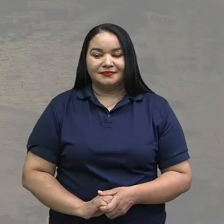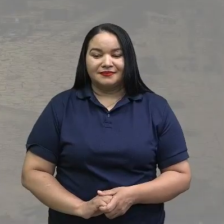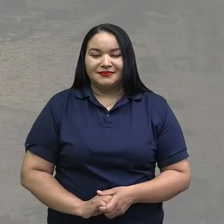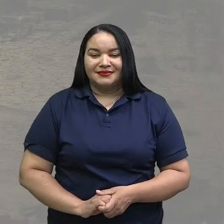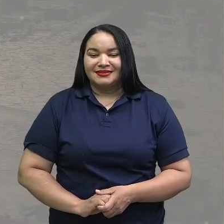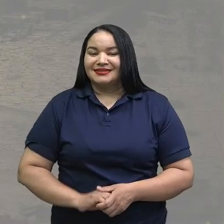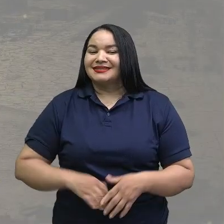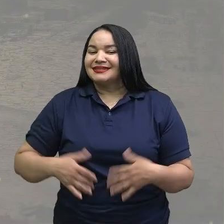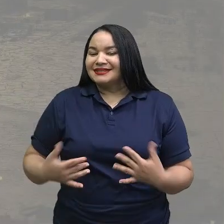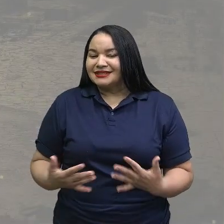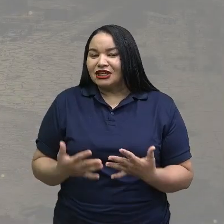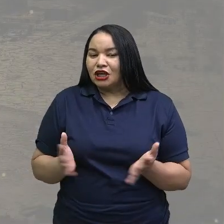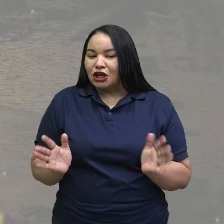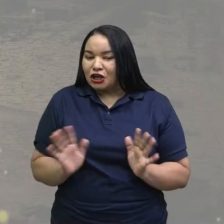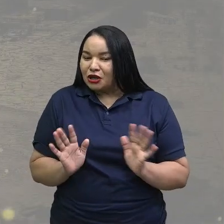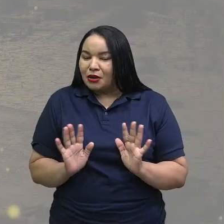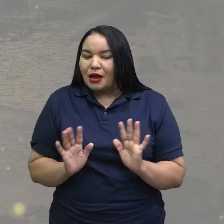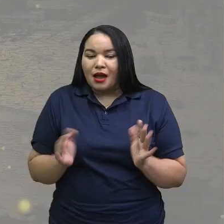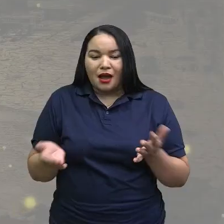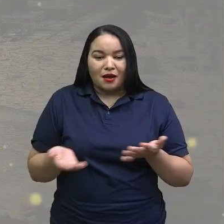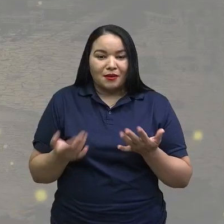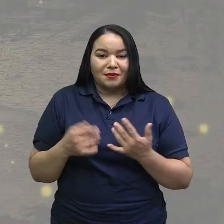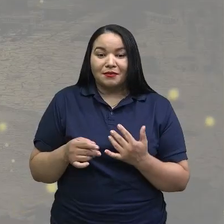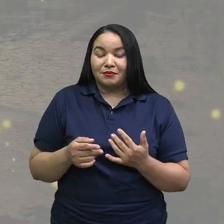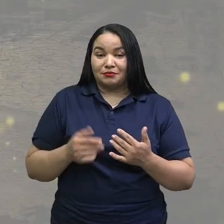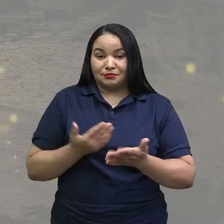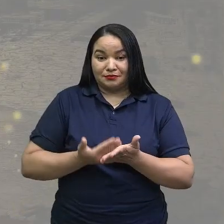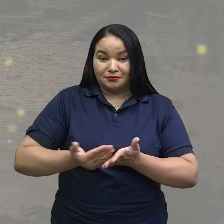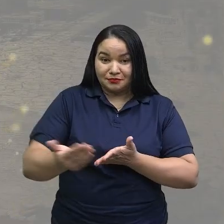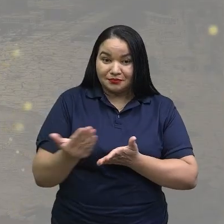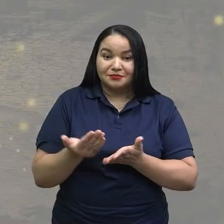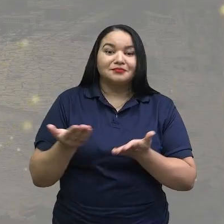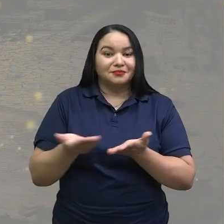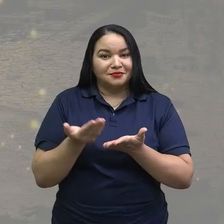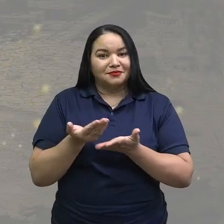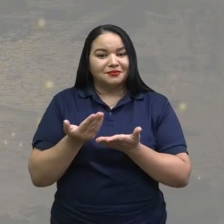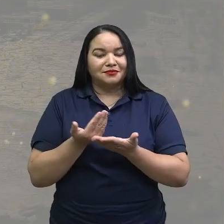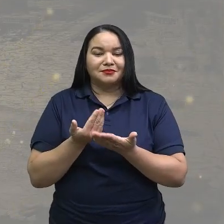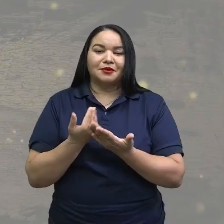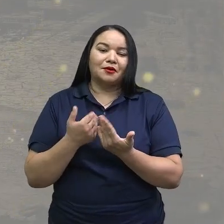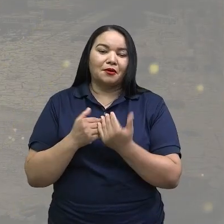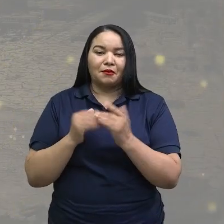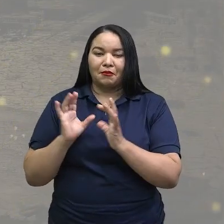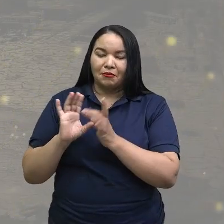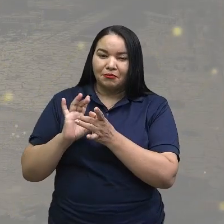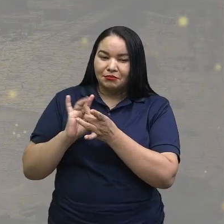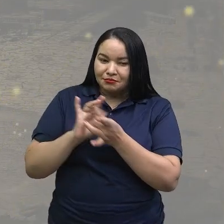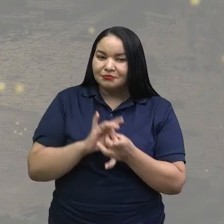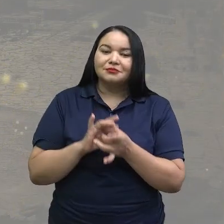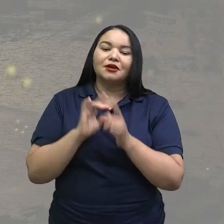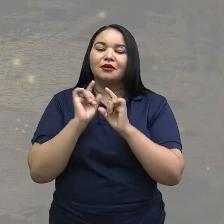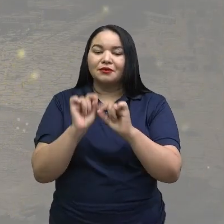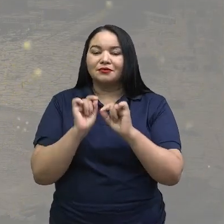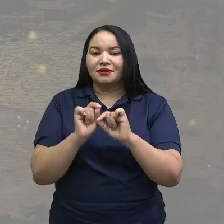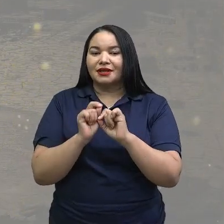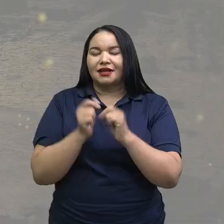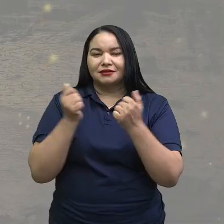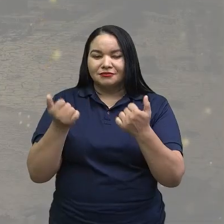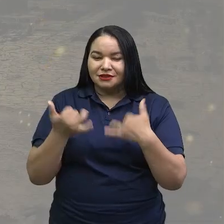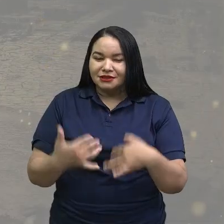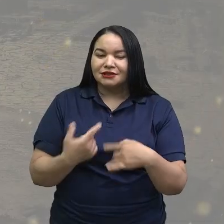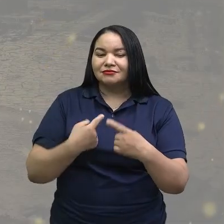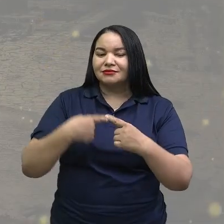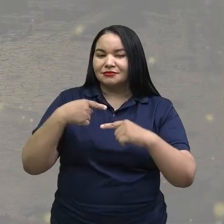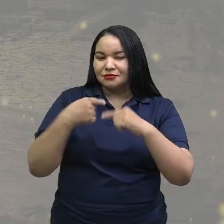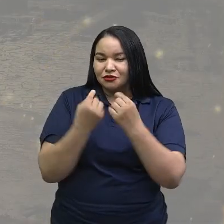Olá, queridos! Iniciando aqui o nosso conteúdo, falando um pouquinho mais desses elementos e